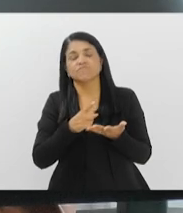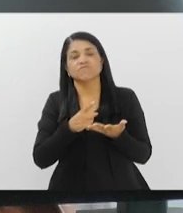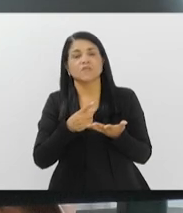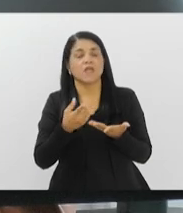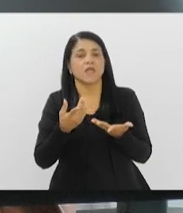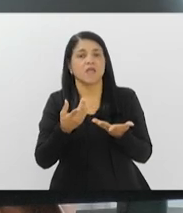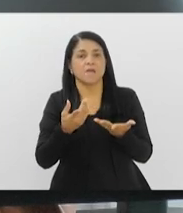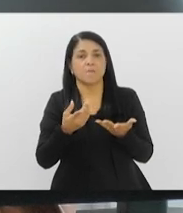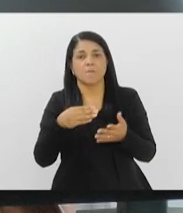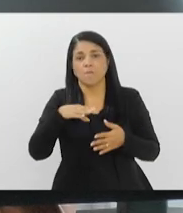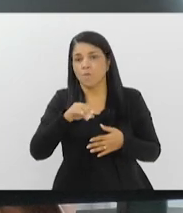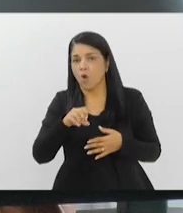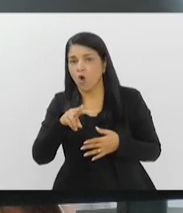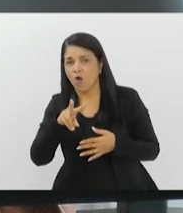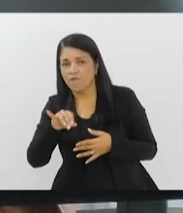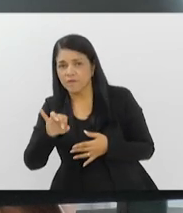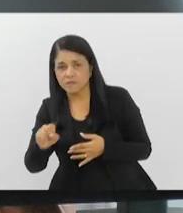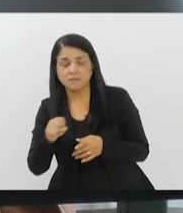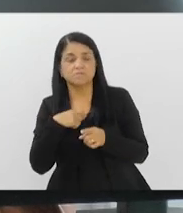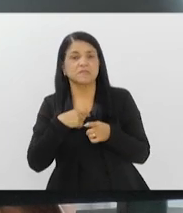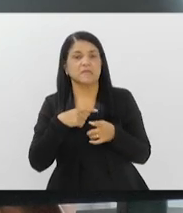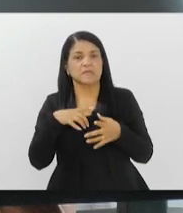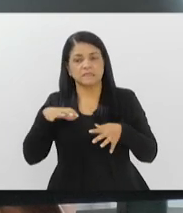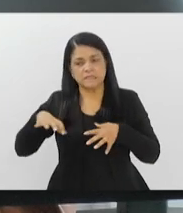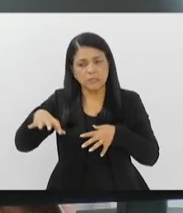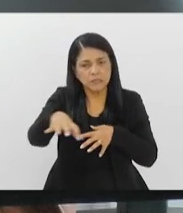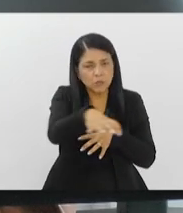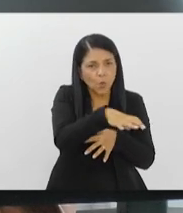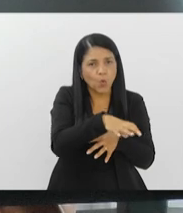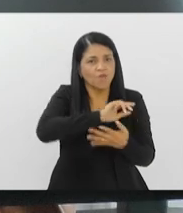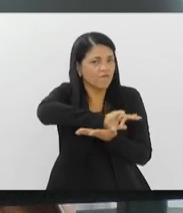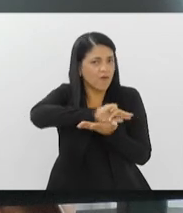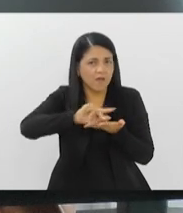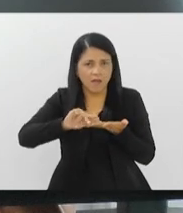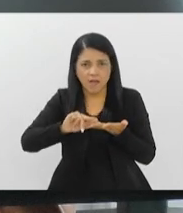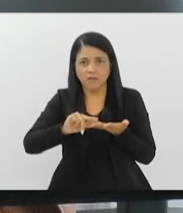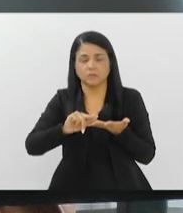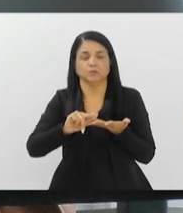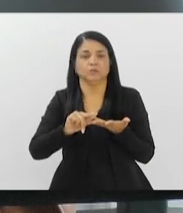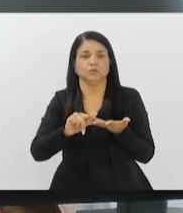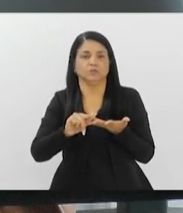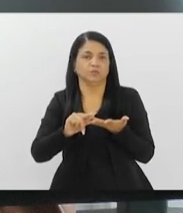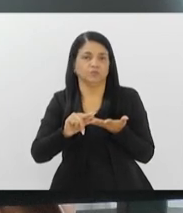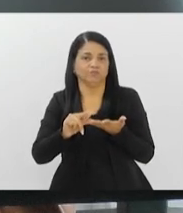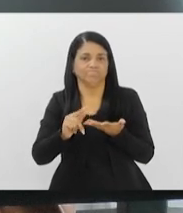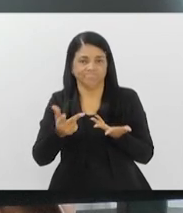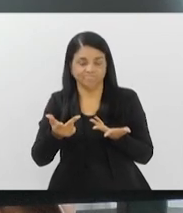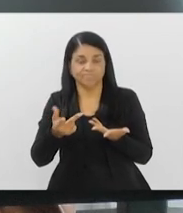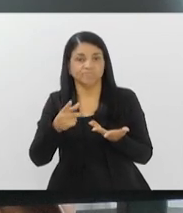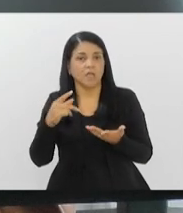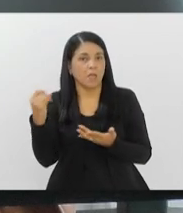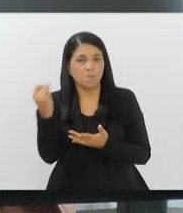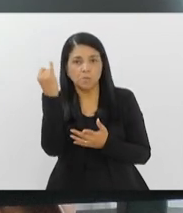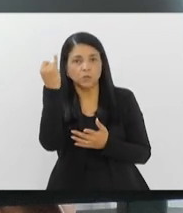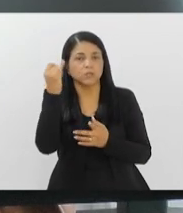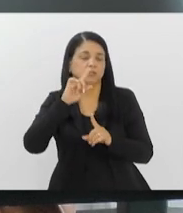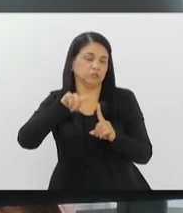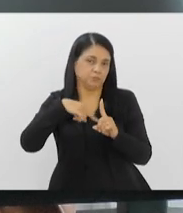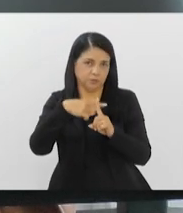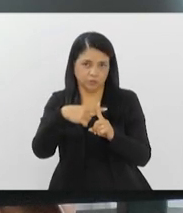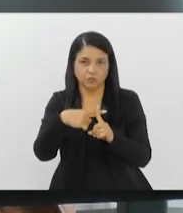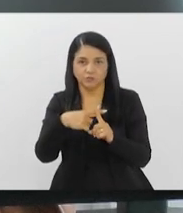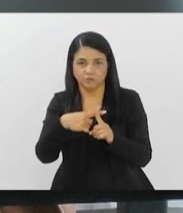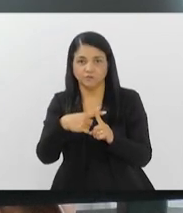mobiliário, enfim, é uma feira multissetorial. A África tem muitas feiras multissetoriais, isso eu acho extremamente positivo.